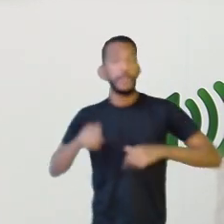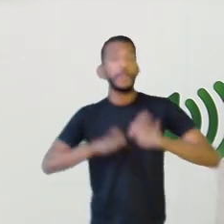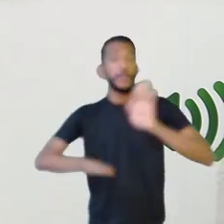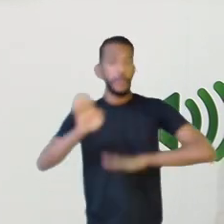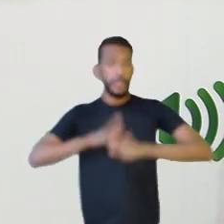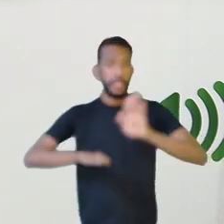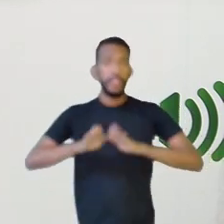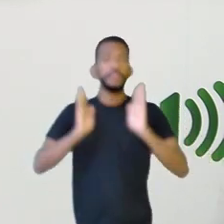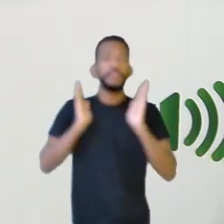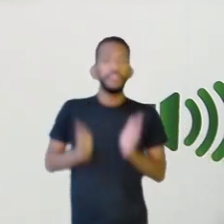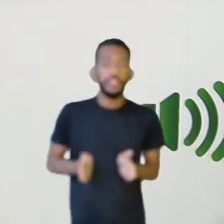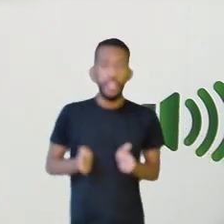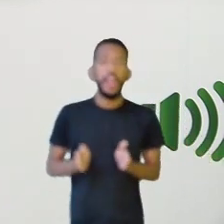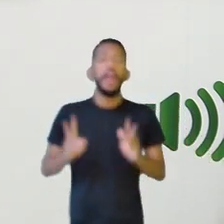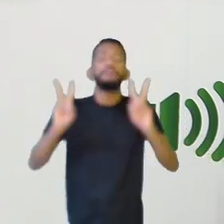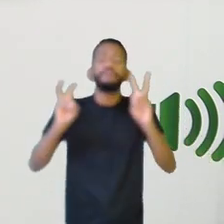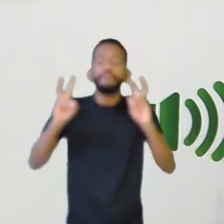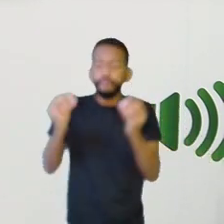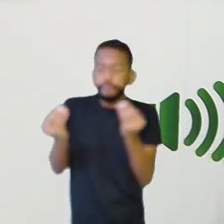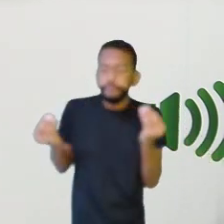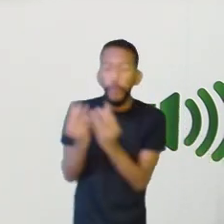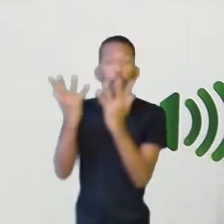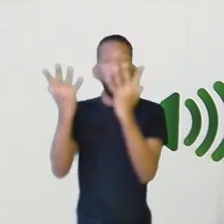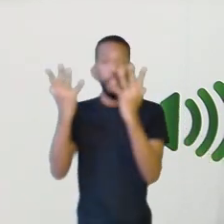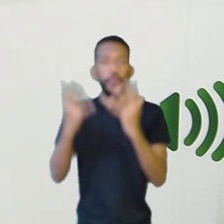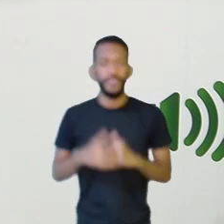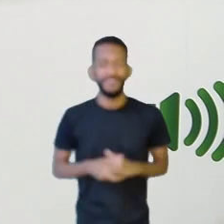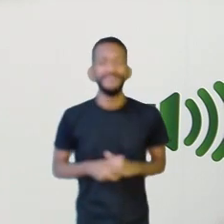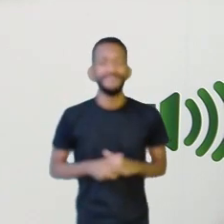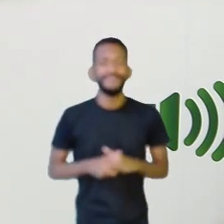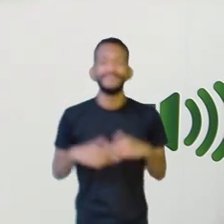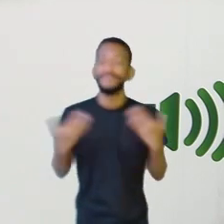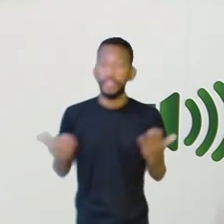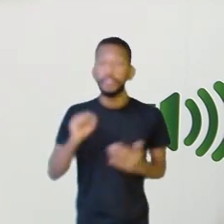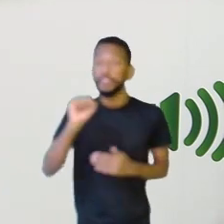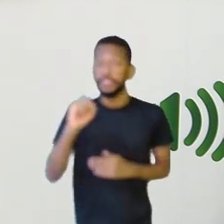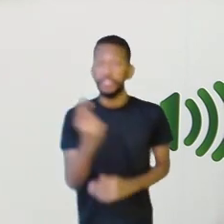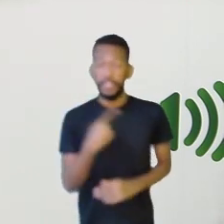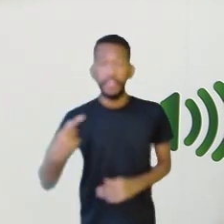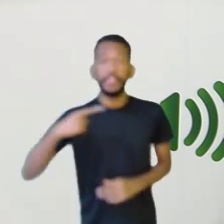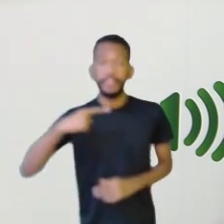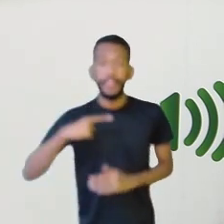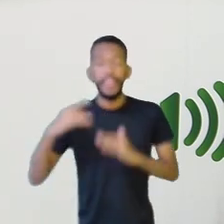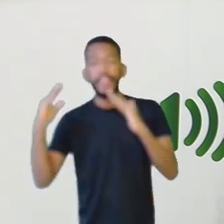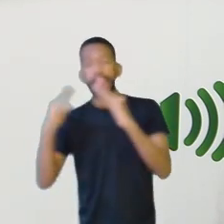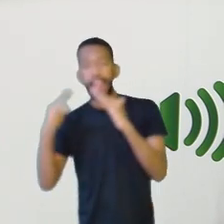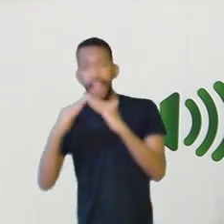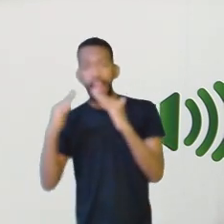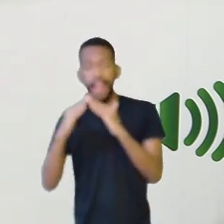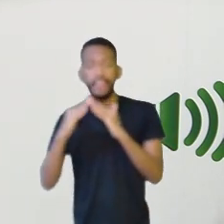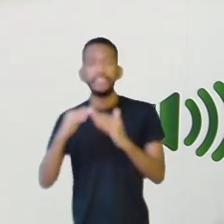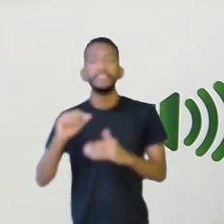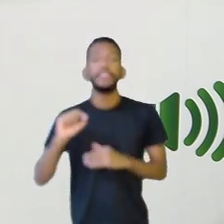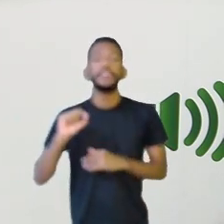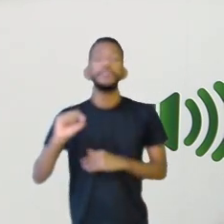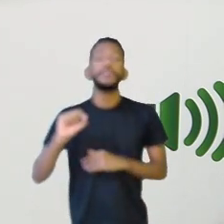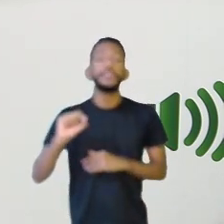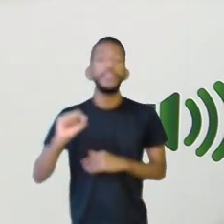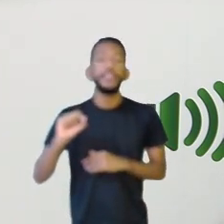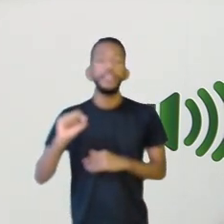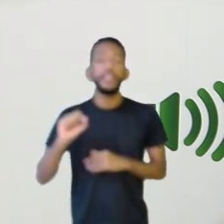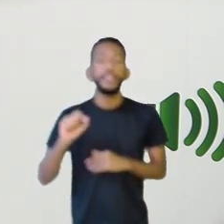processo de combustão. Se a gente tem aqui em casa um fogão aceso,